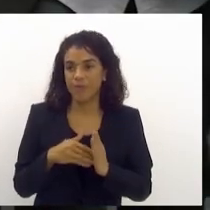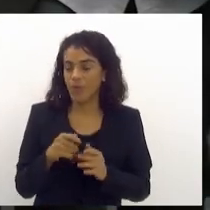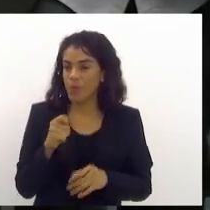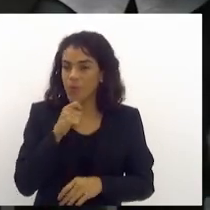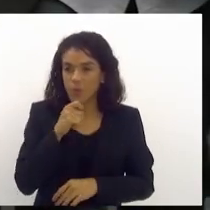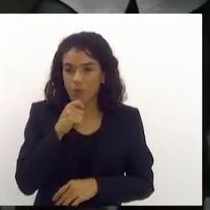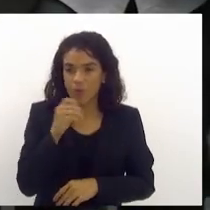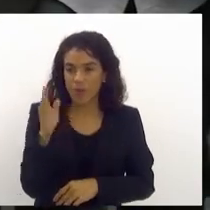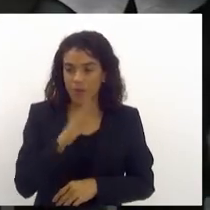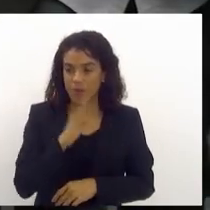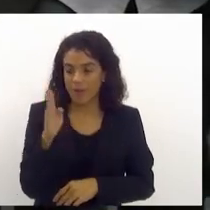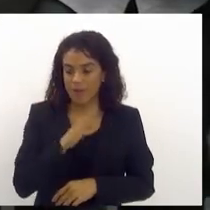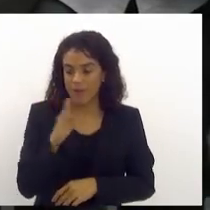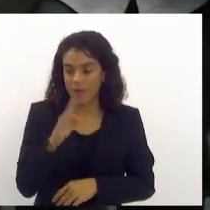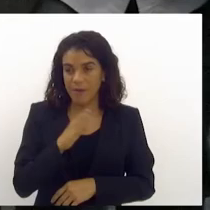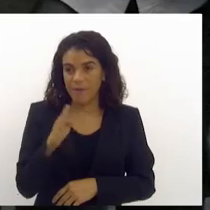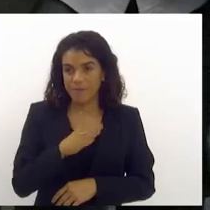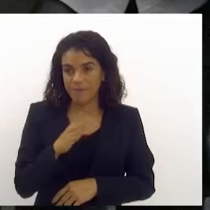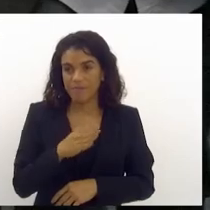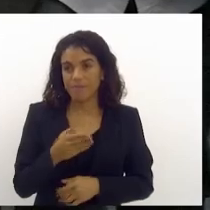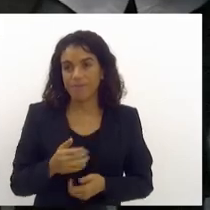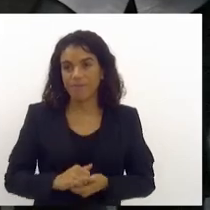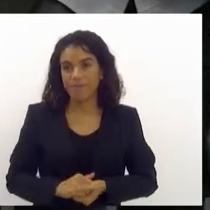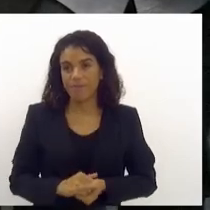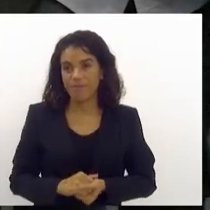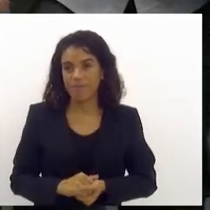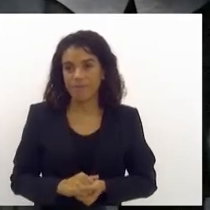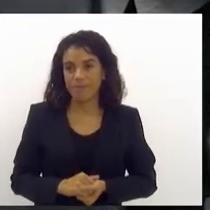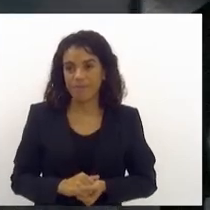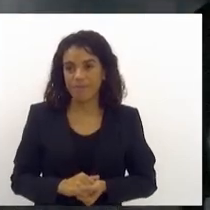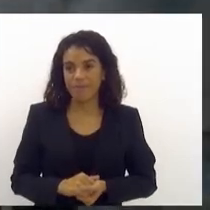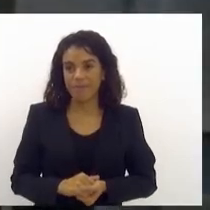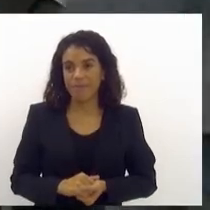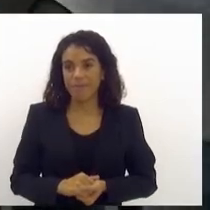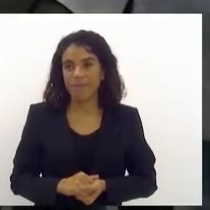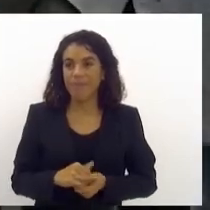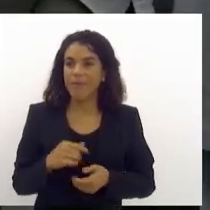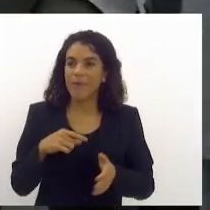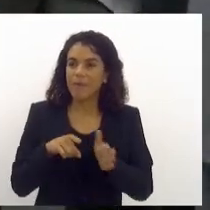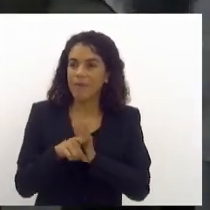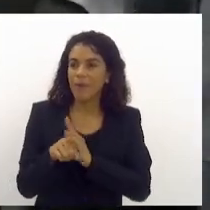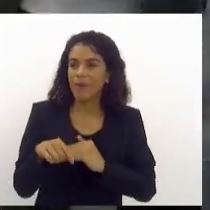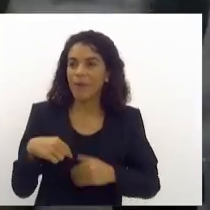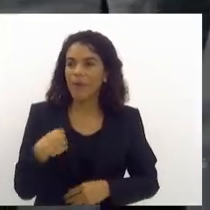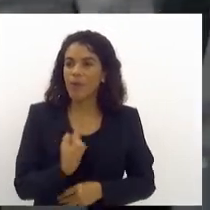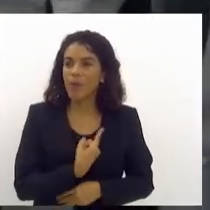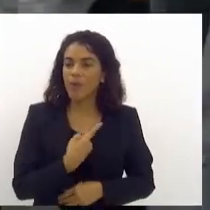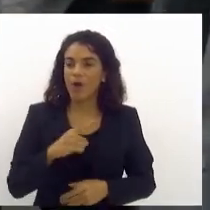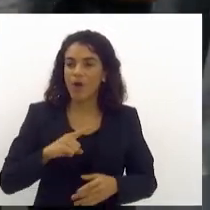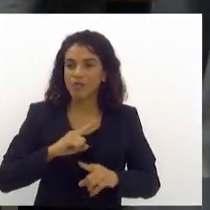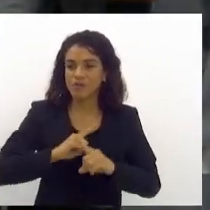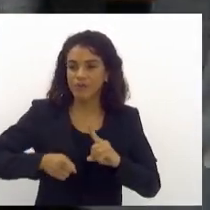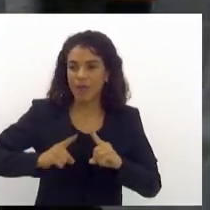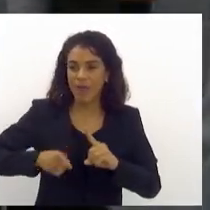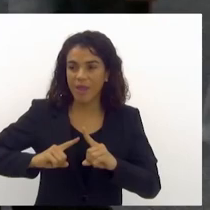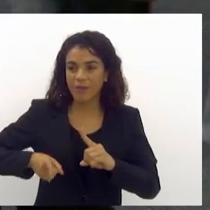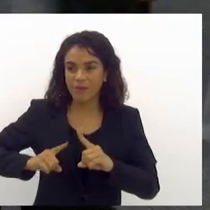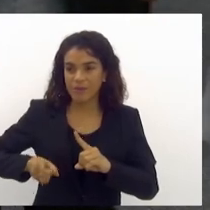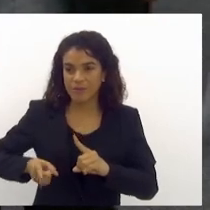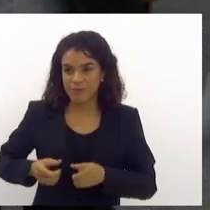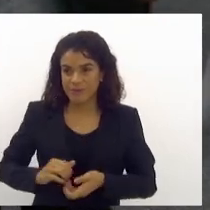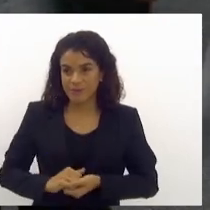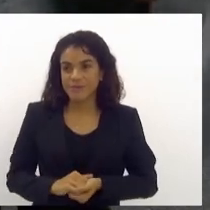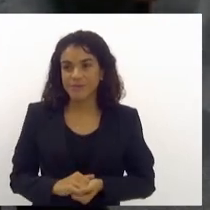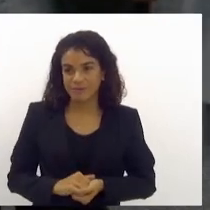pressa. Já que Vossa Excelência está fazendo o cúmplice de todas as promessas, eu lhe pergunto, e os nossos vetos?